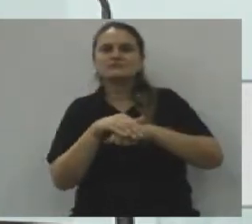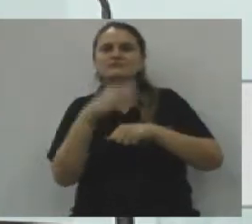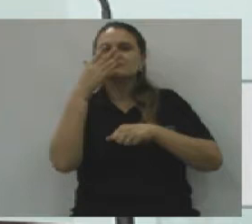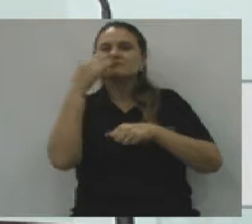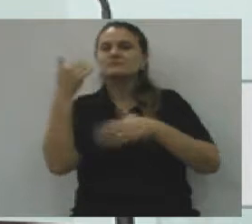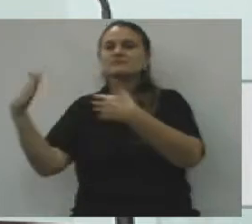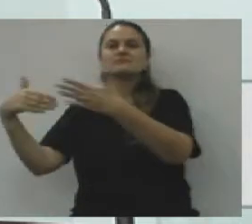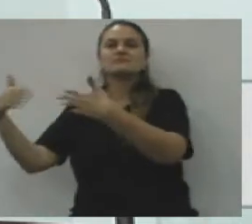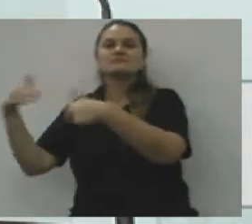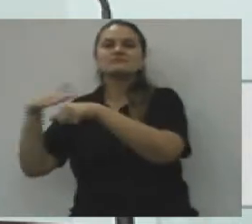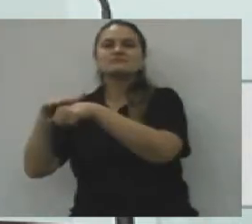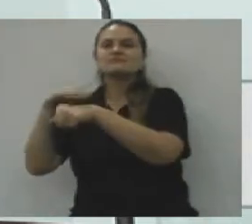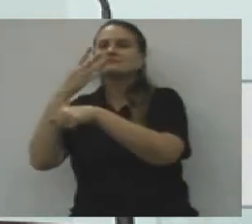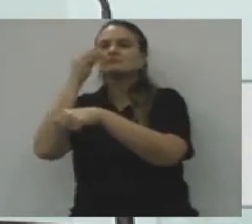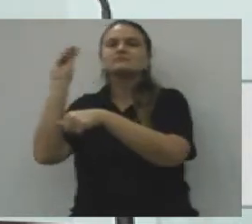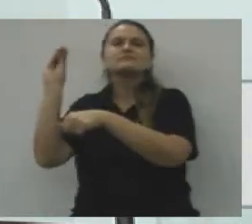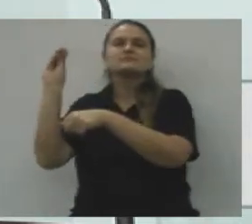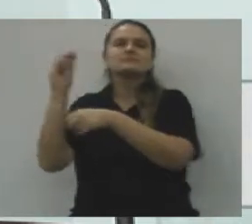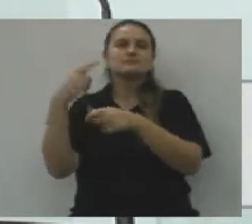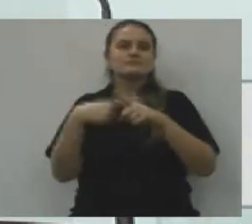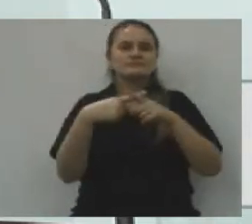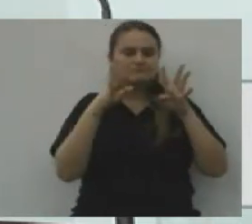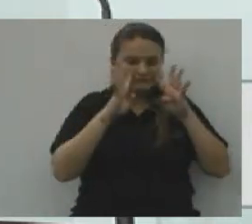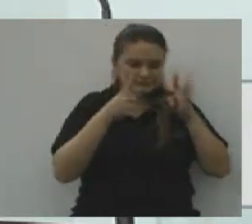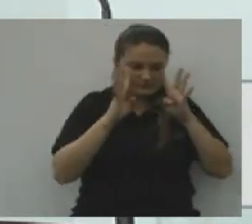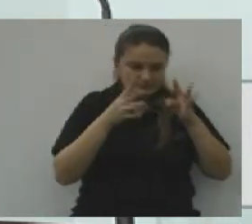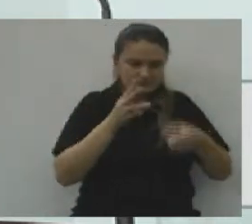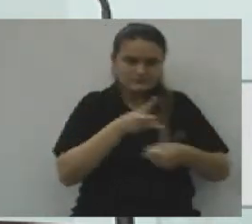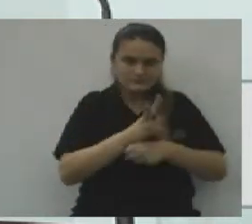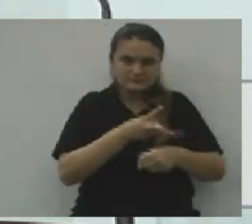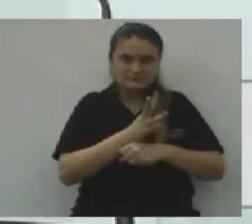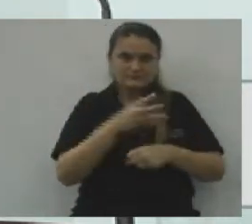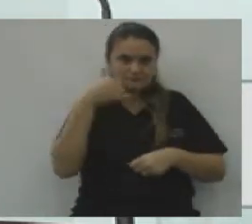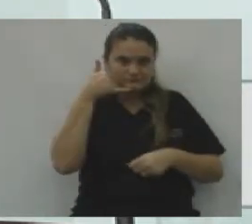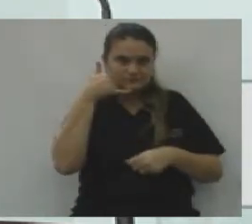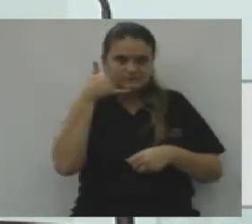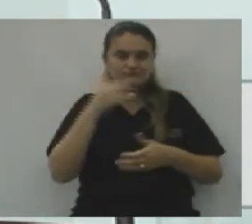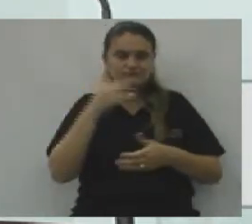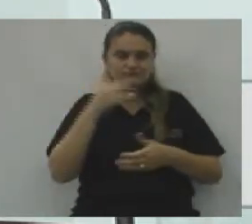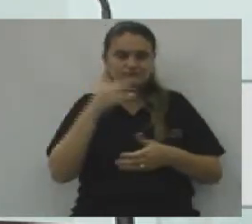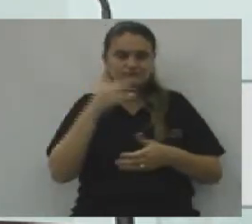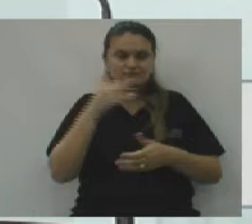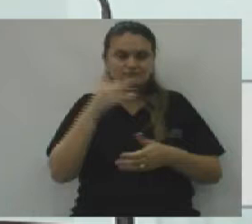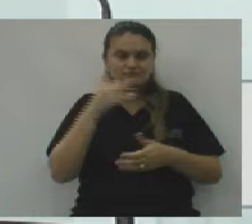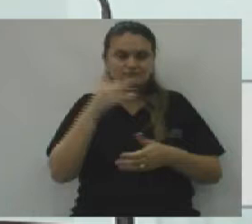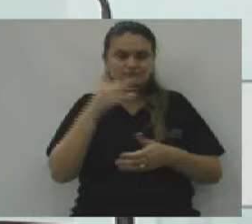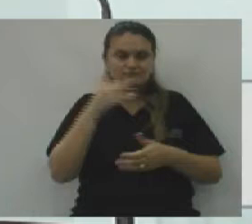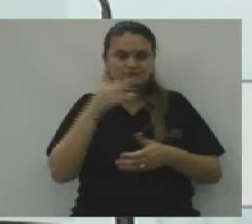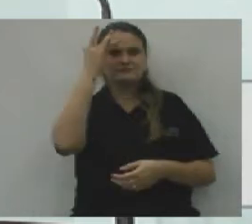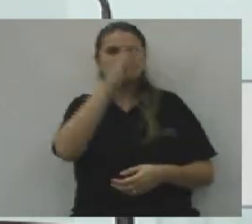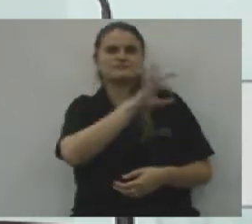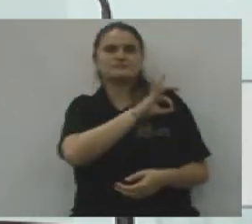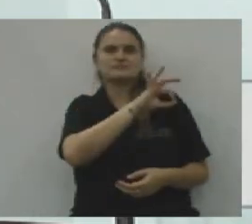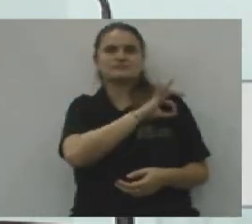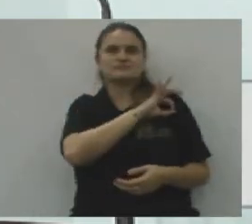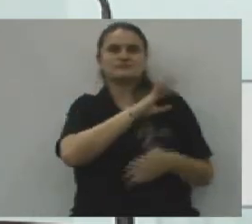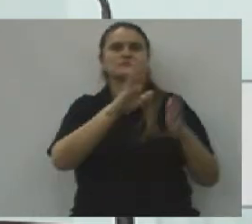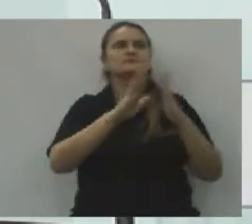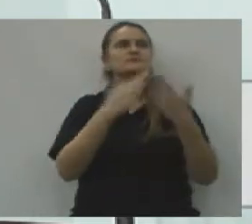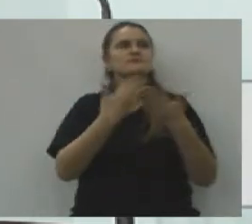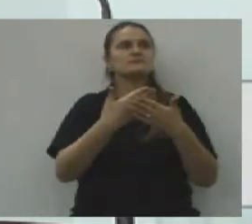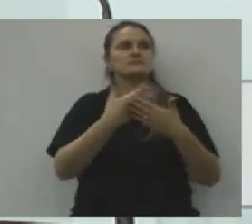para o WhatsApp do que para quem está presente. O pessoal da patrulha, o trabalho